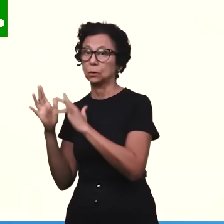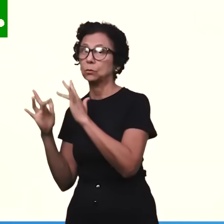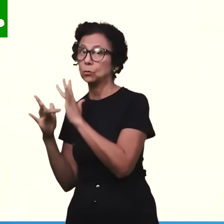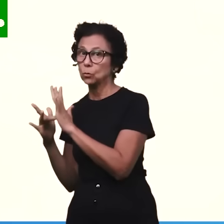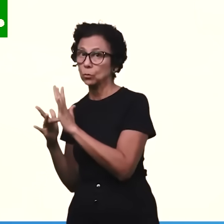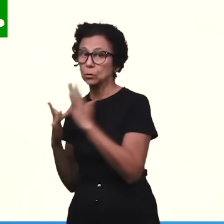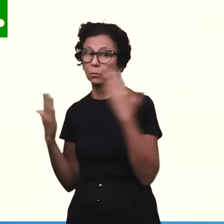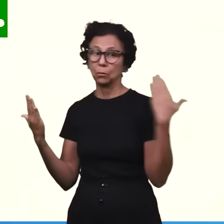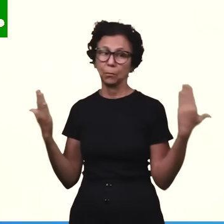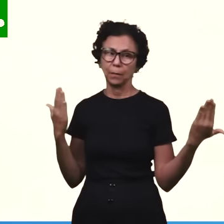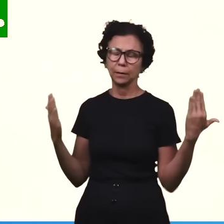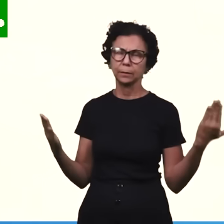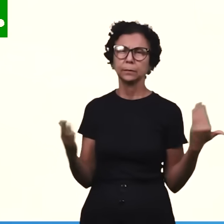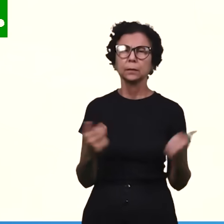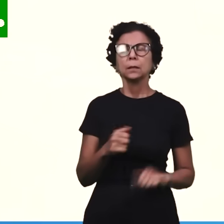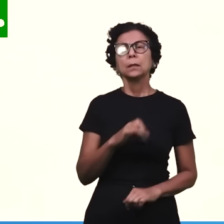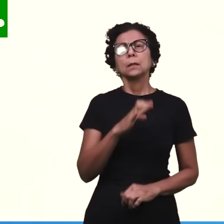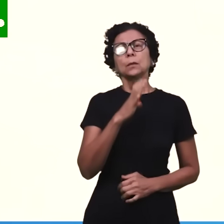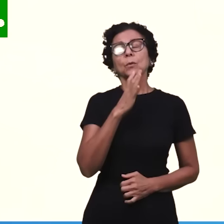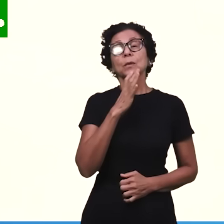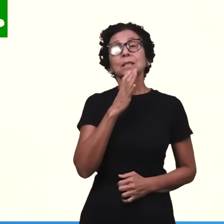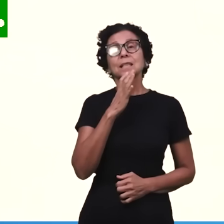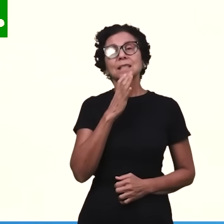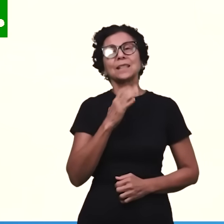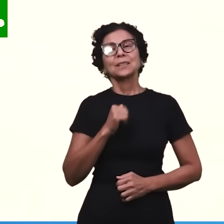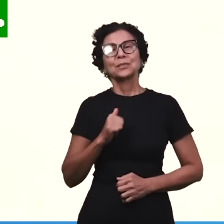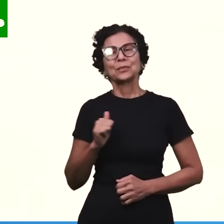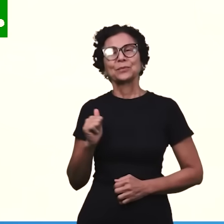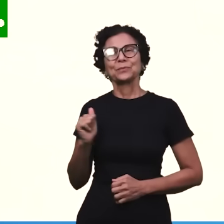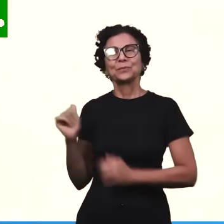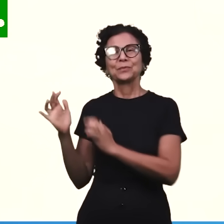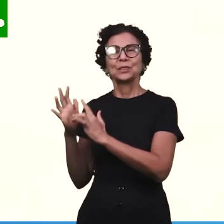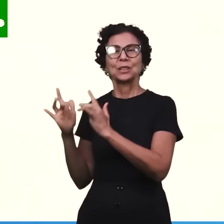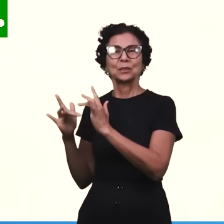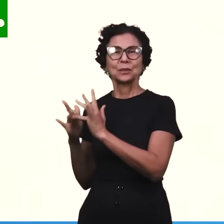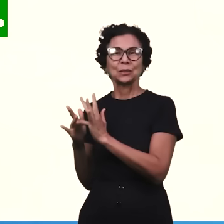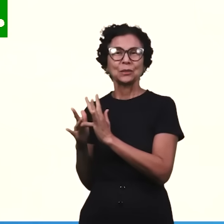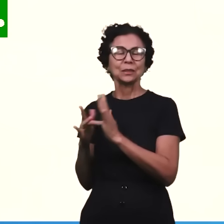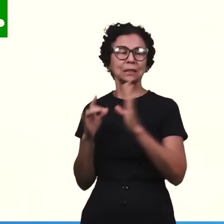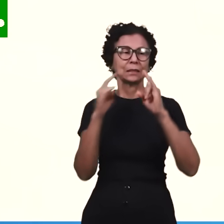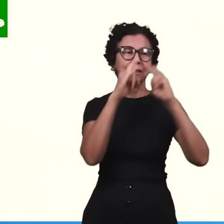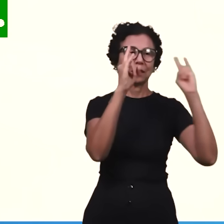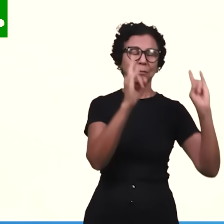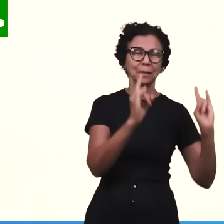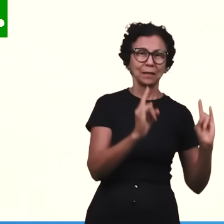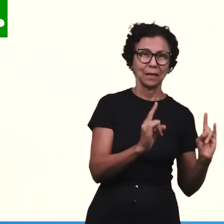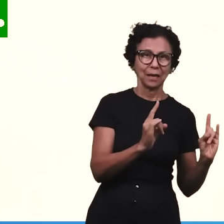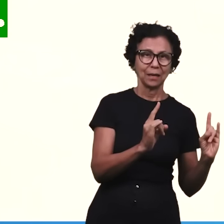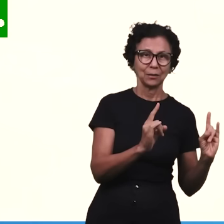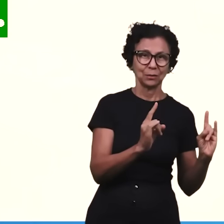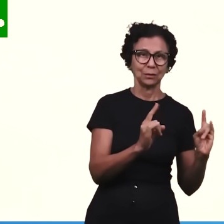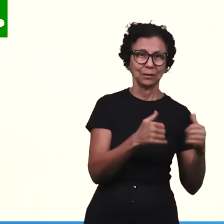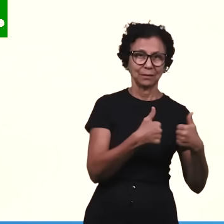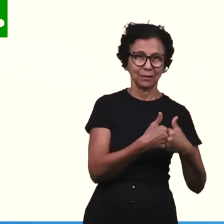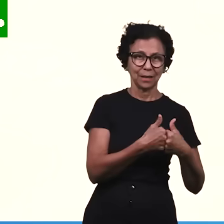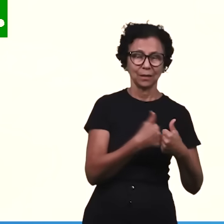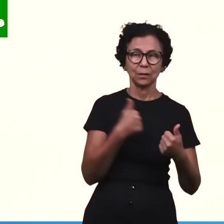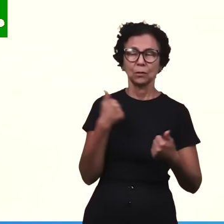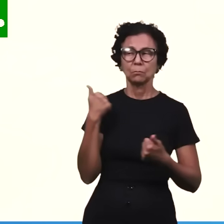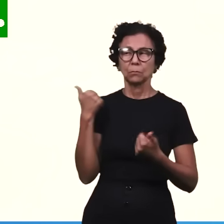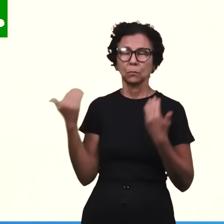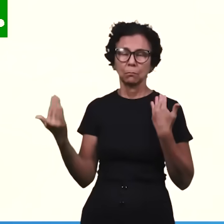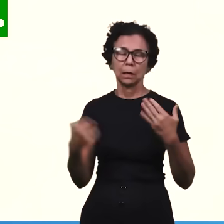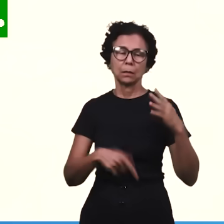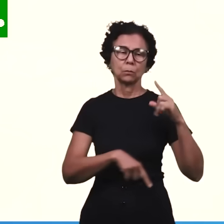tabernáculo. Por quê? Porque nós estamos tendo um conhecimento de Jesus através do tabernáculo e cada um dos seus objetos, cada uma das